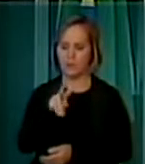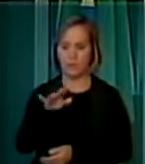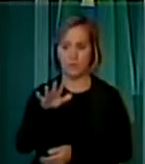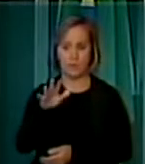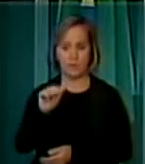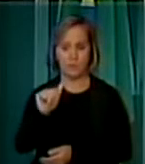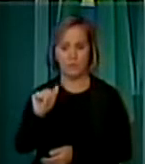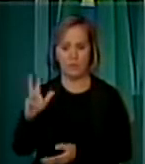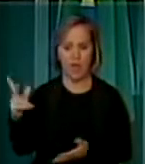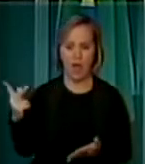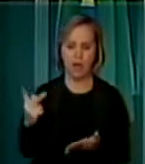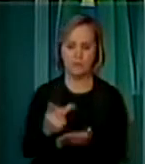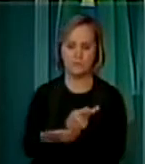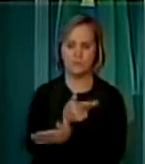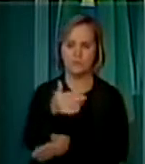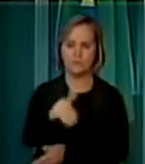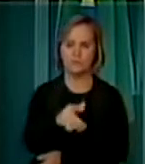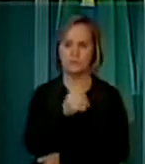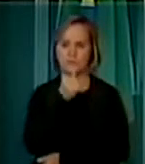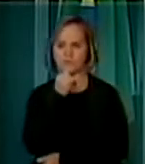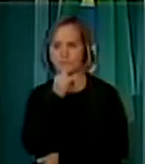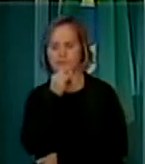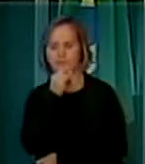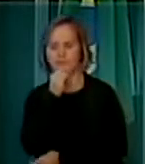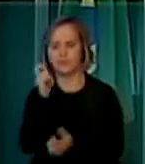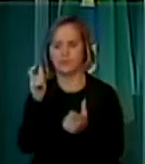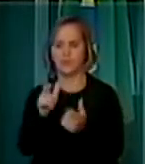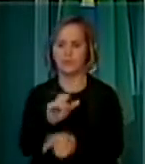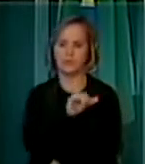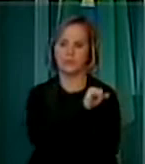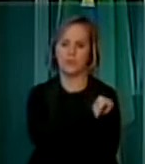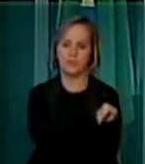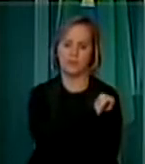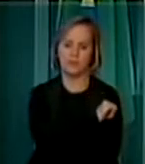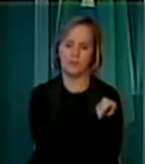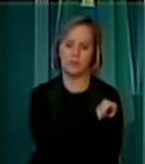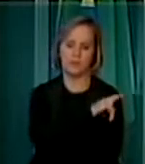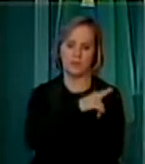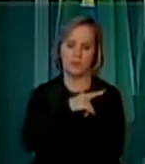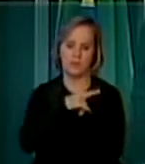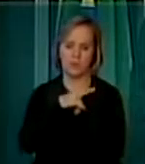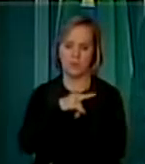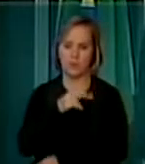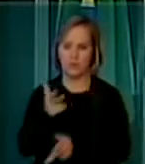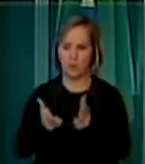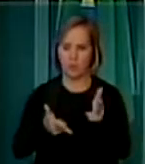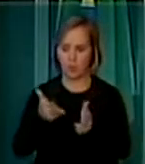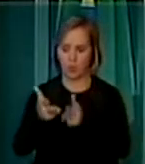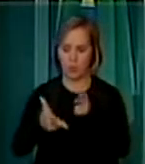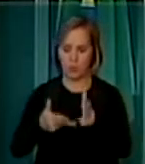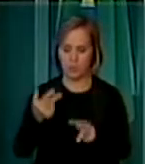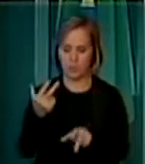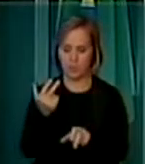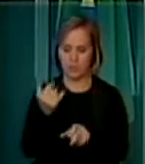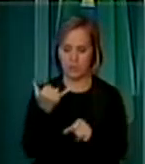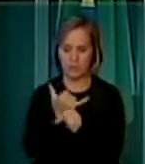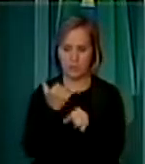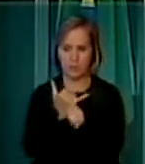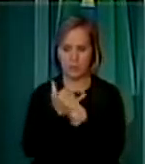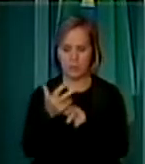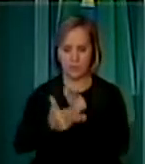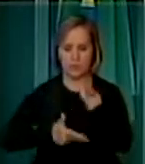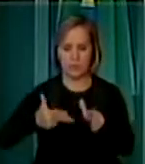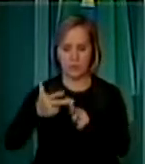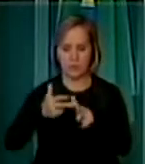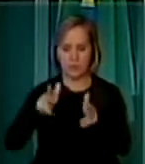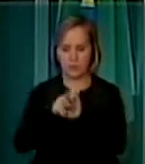episódio lamentável no Rio de Janeiro. O descarrilhamento de um trem deixou cerca de 60